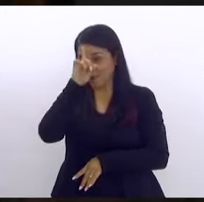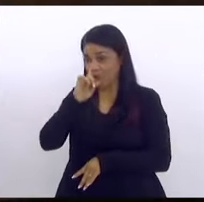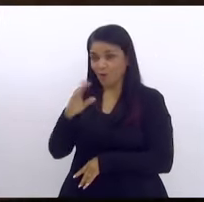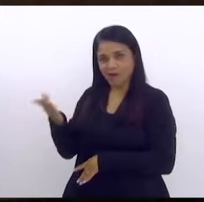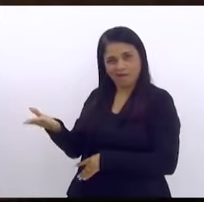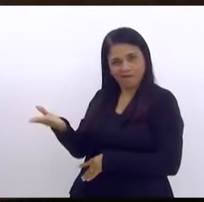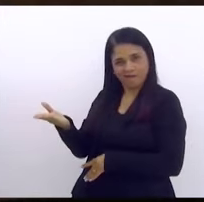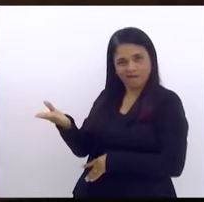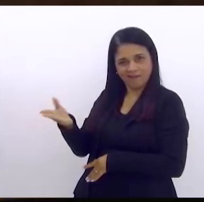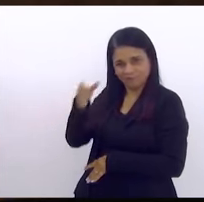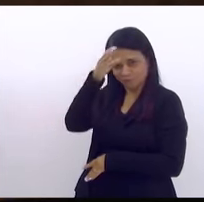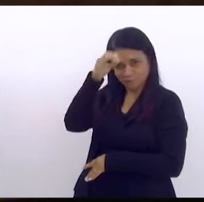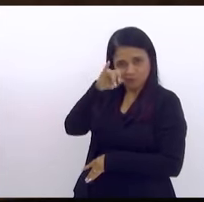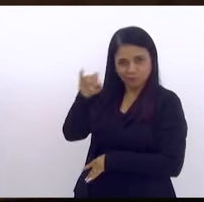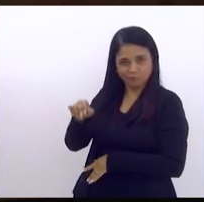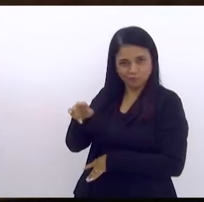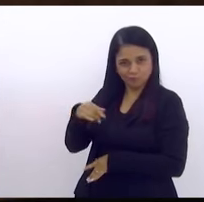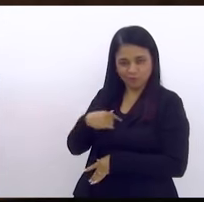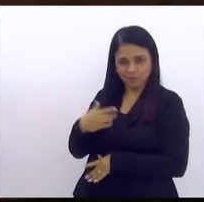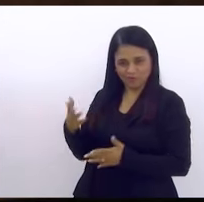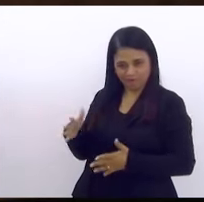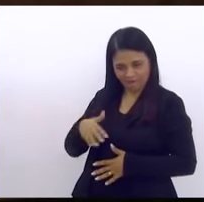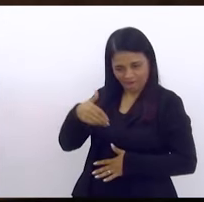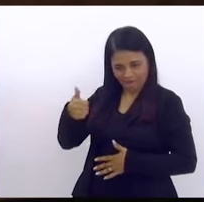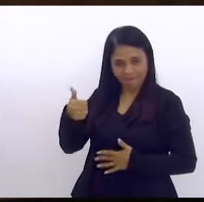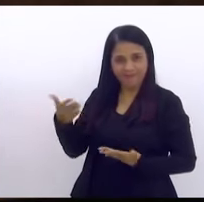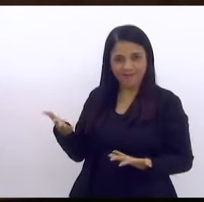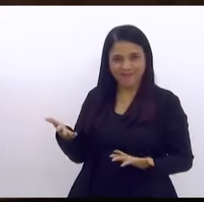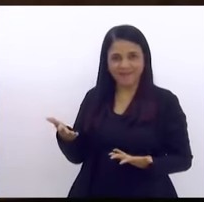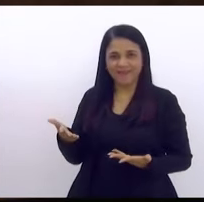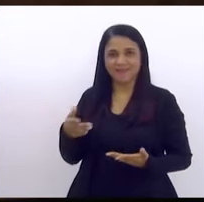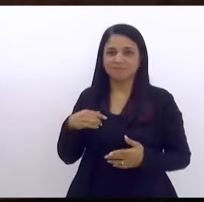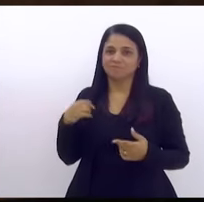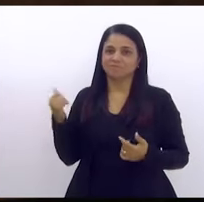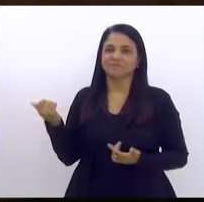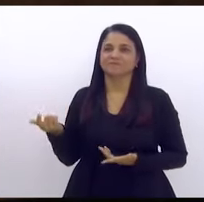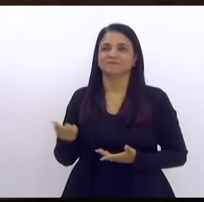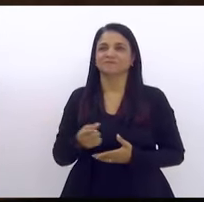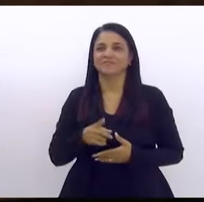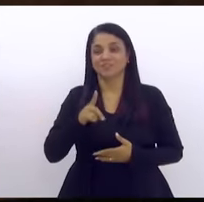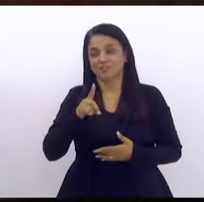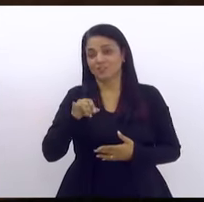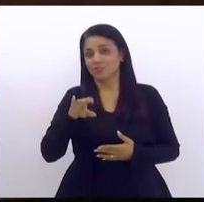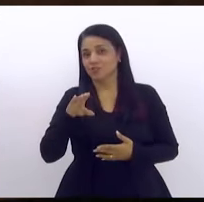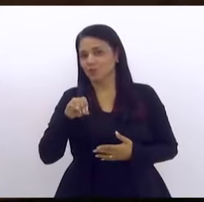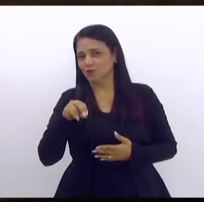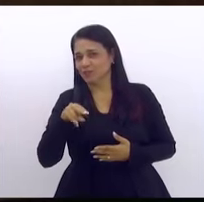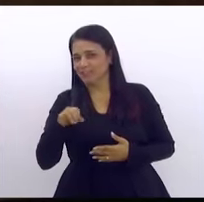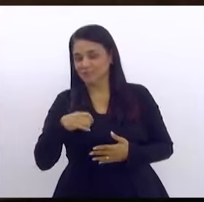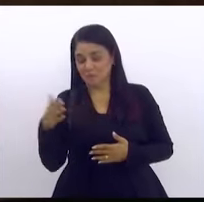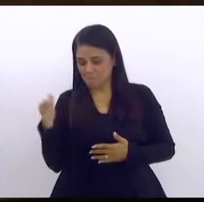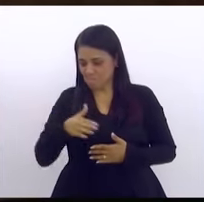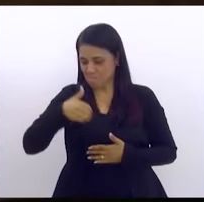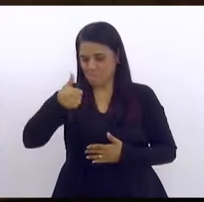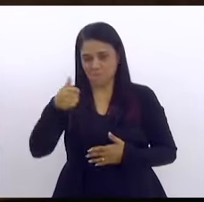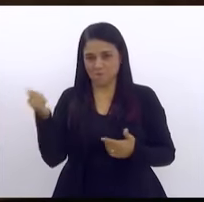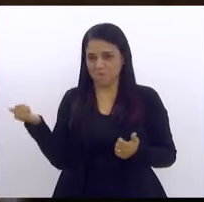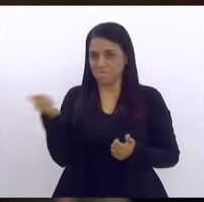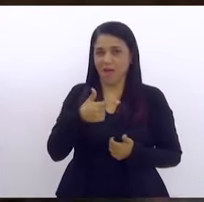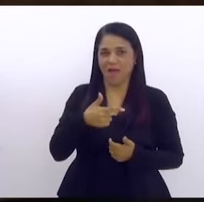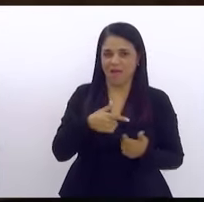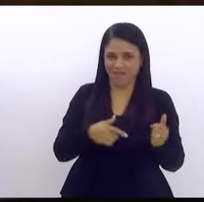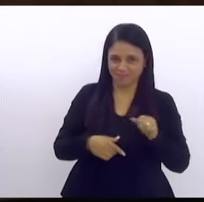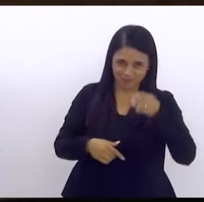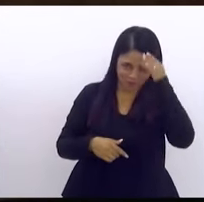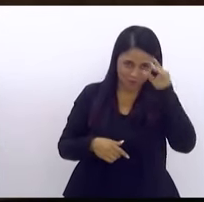agora tá loura. Tá moderna. Tá vendo? Só não ganhou Dionísio. Só não ganhou Dionísio. O Dionísio é hors concurso. Presidente, para a